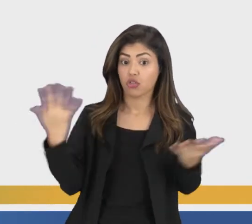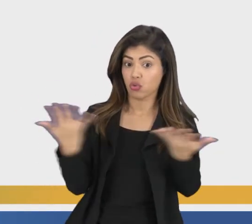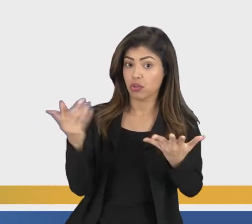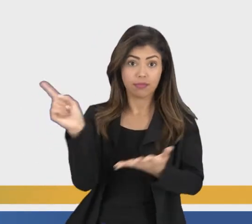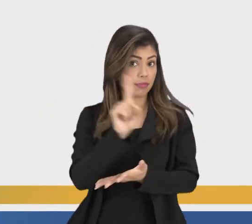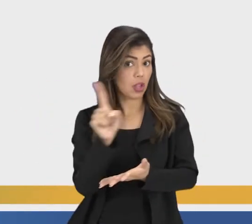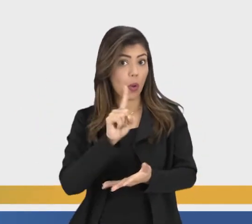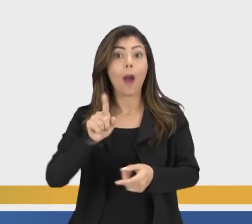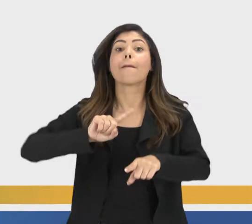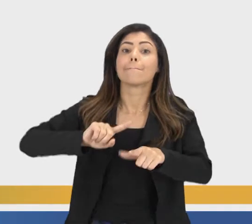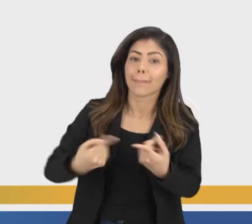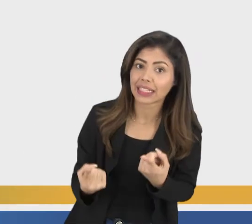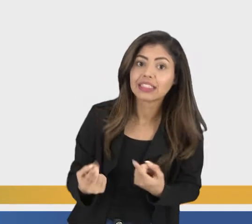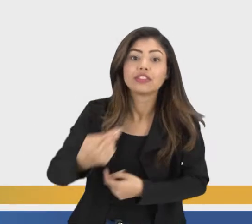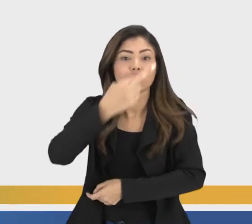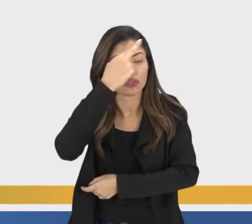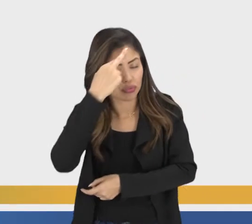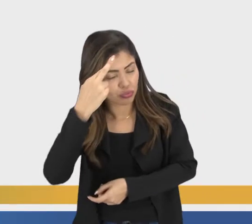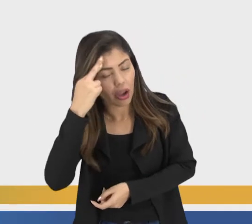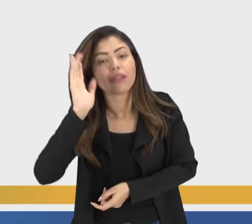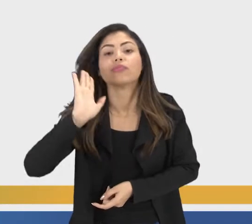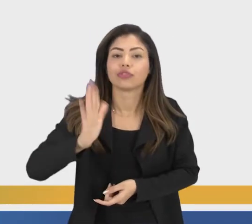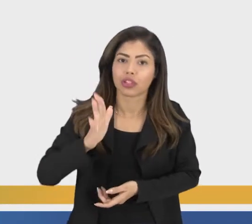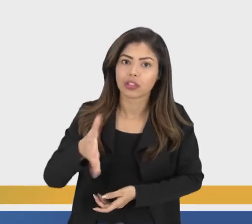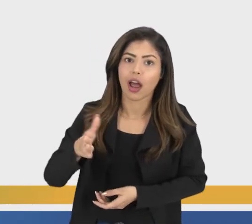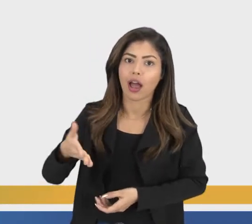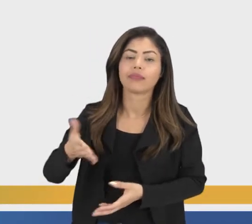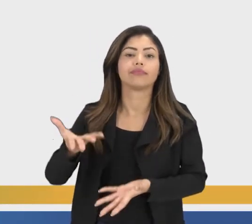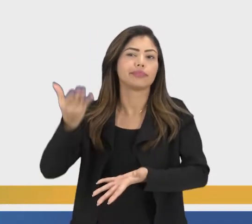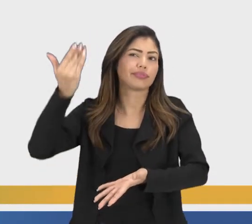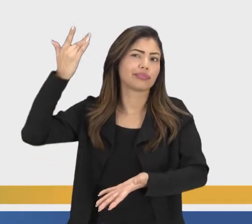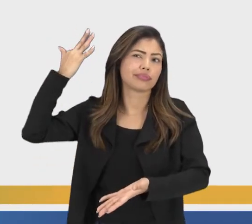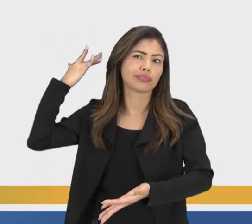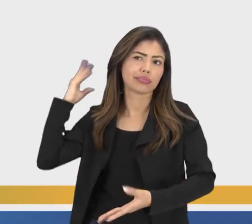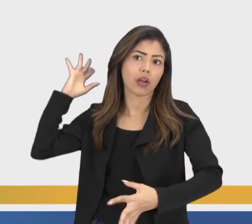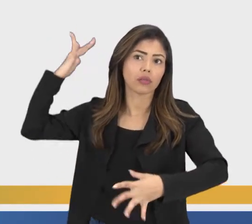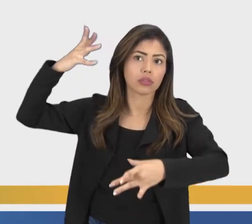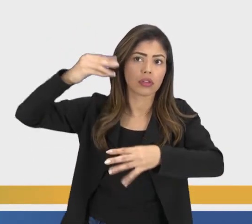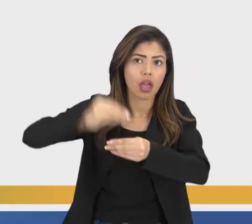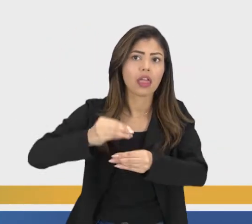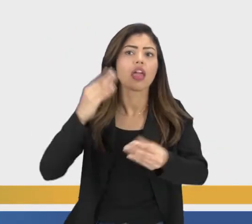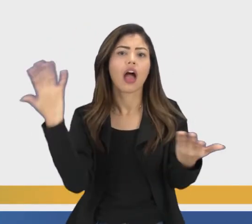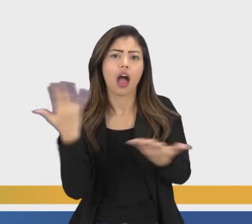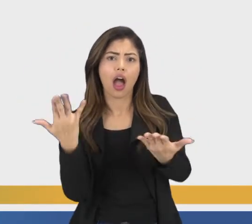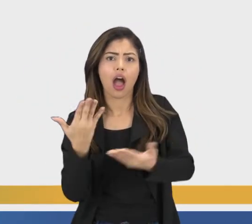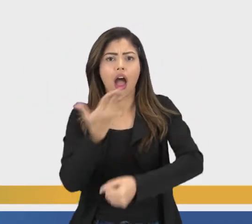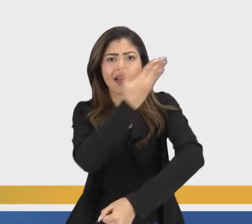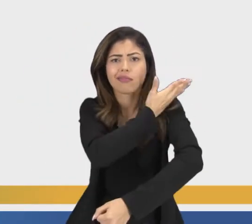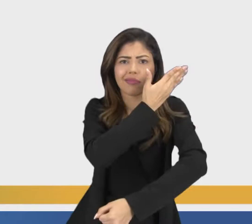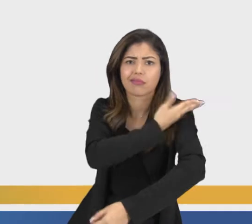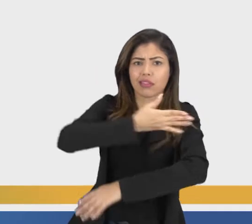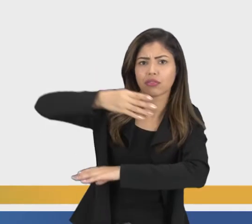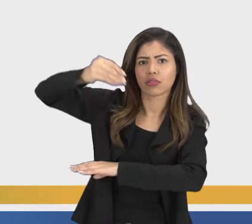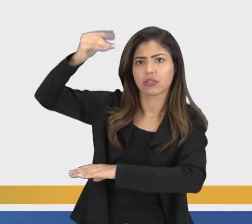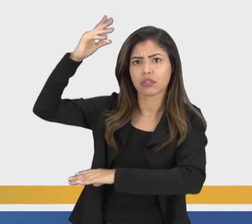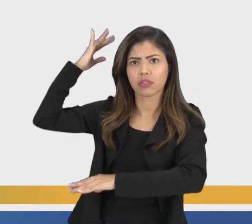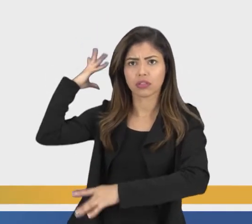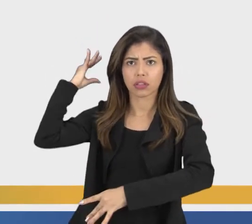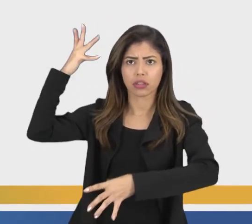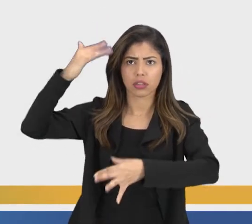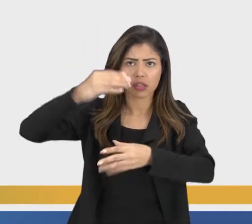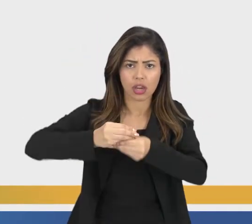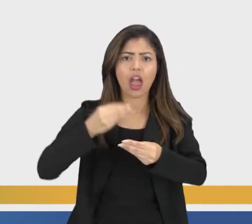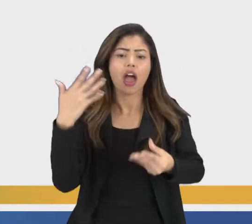atualidade, mas ele é um problema histórico se nós levarmos em consideração toda a história de escravidão que faz parte do